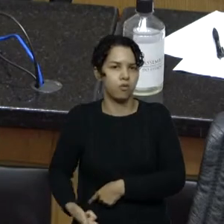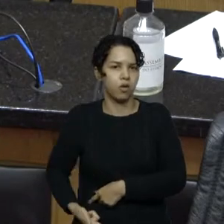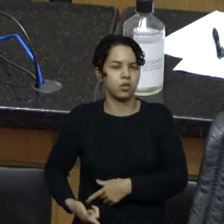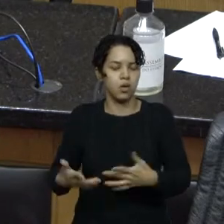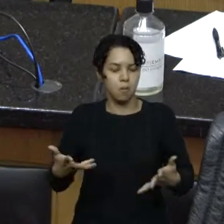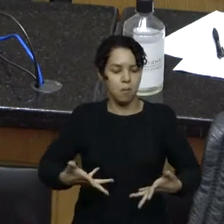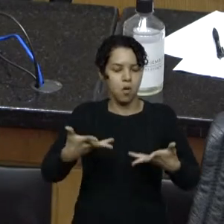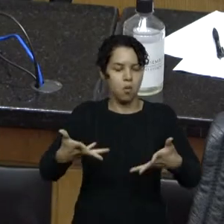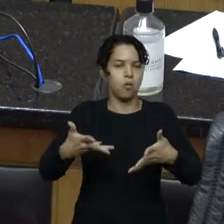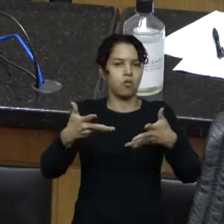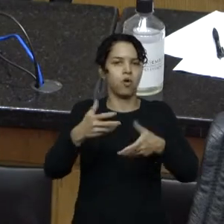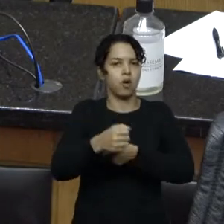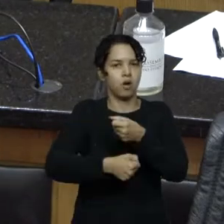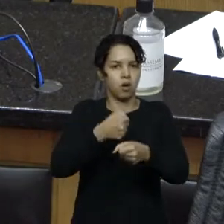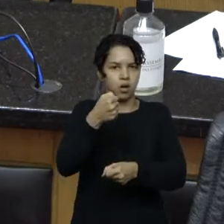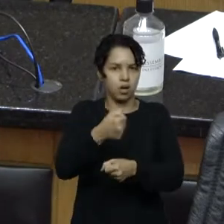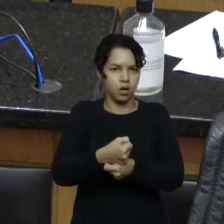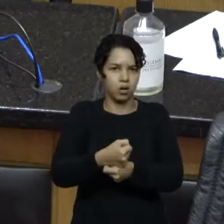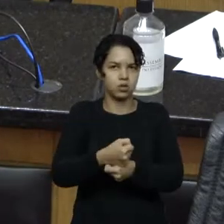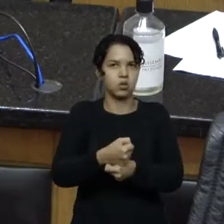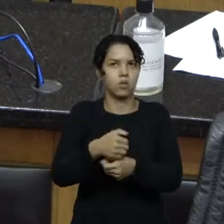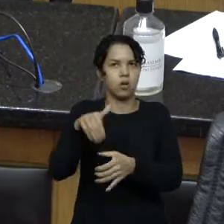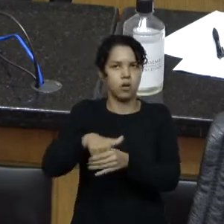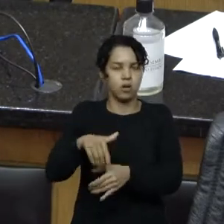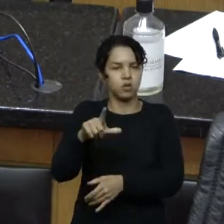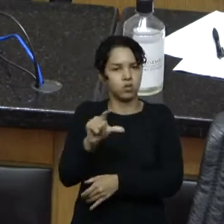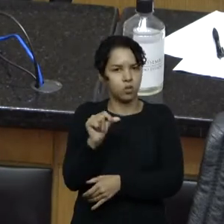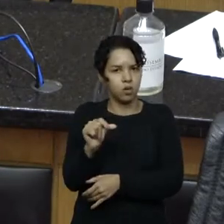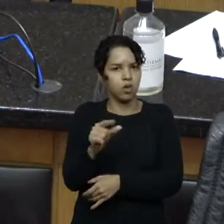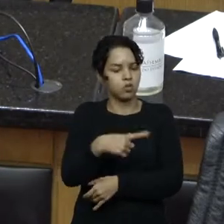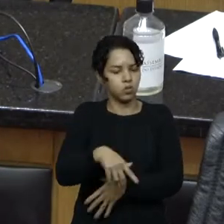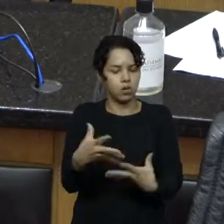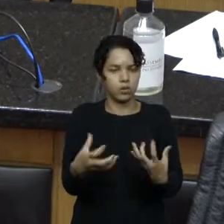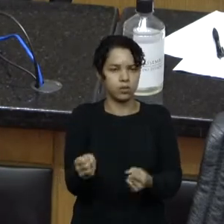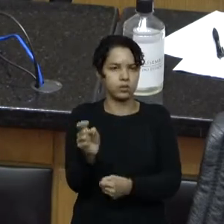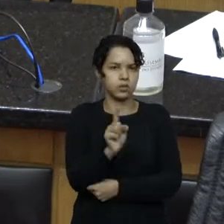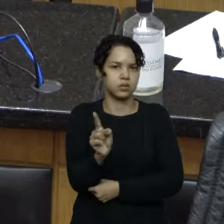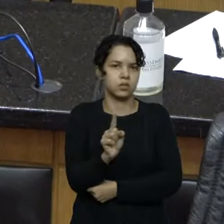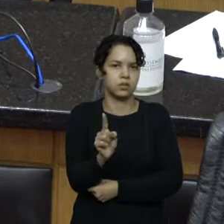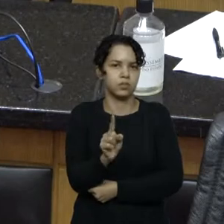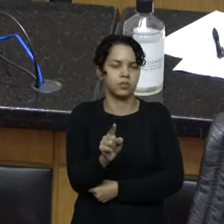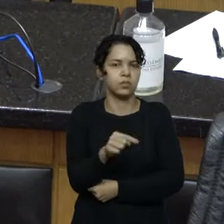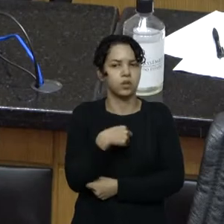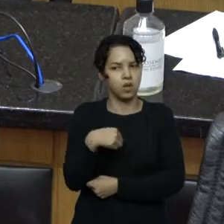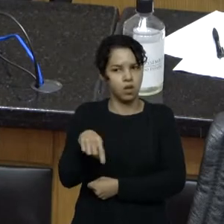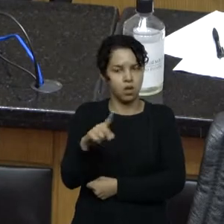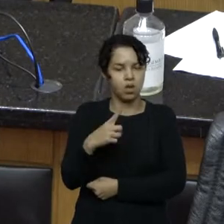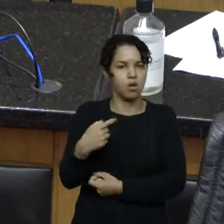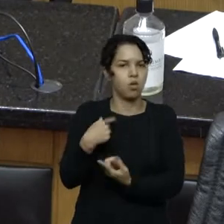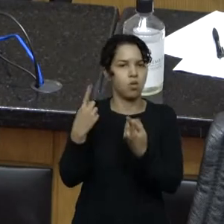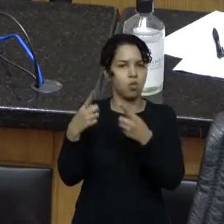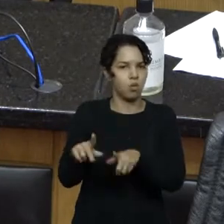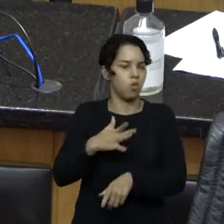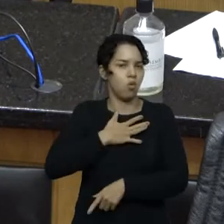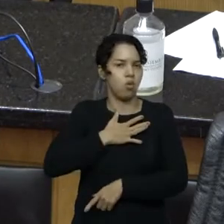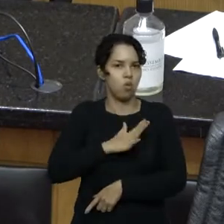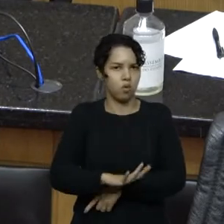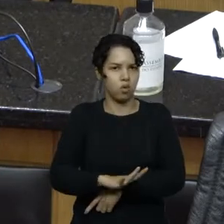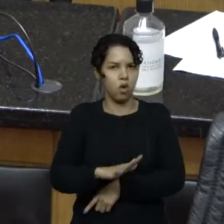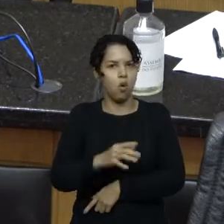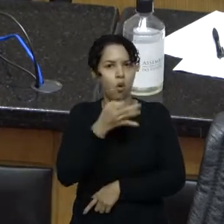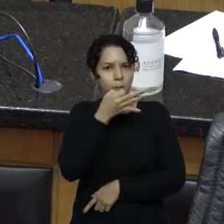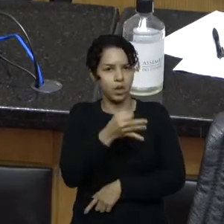promovendo humano eleitoral isso a inaceitável e é isso que é esse tipo de postura que o e não é divergência de